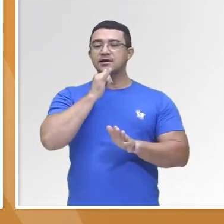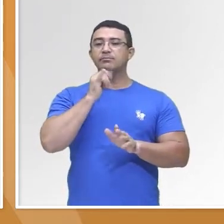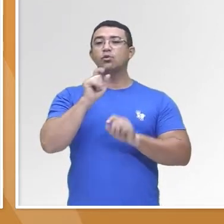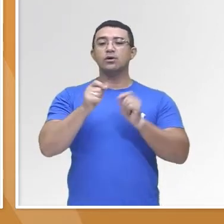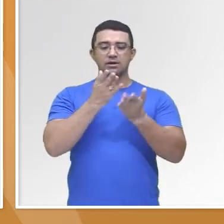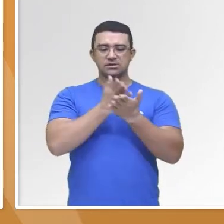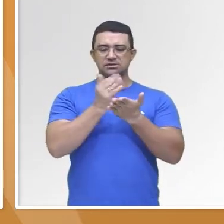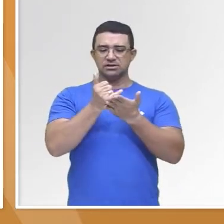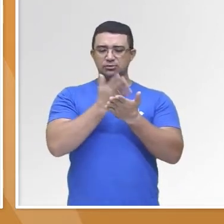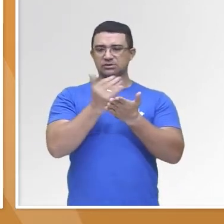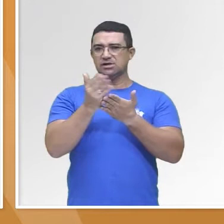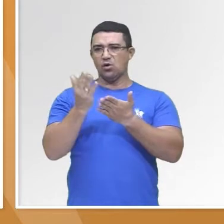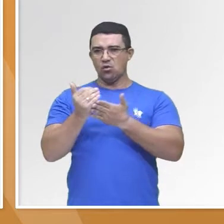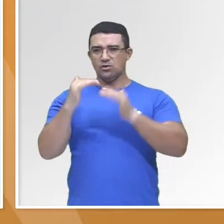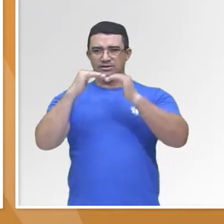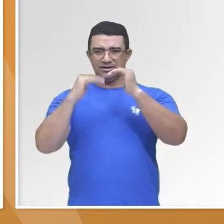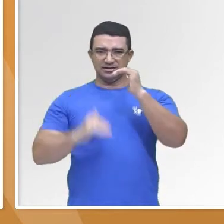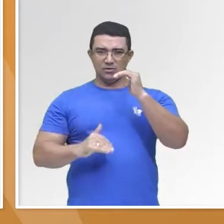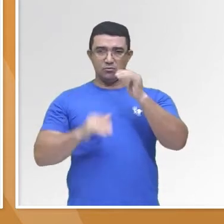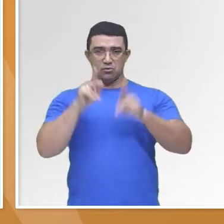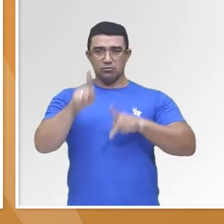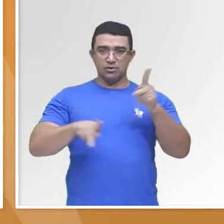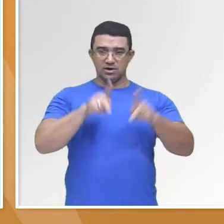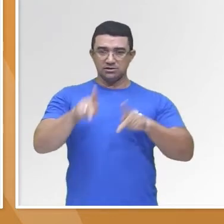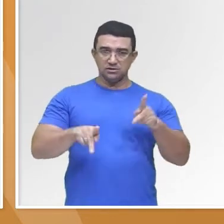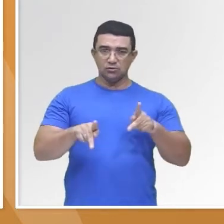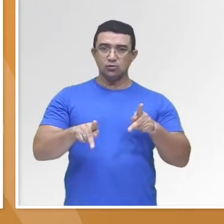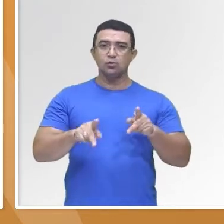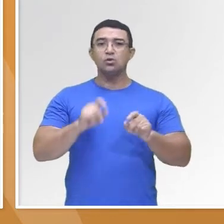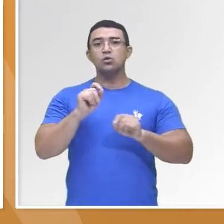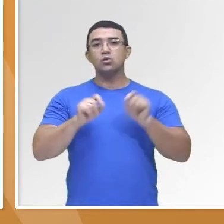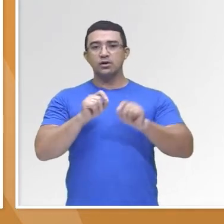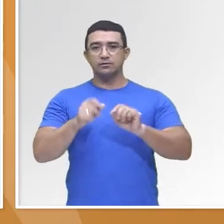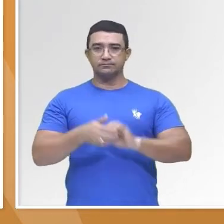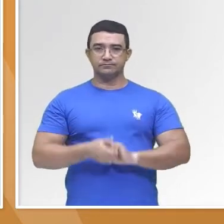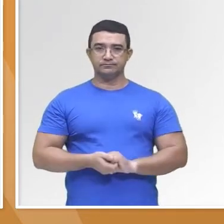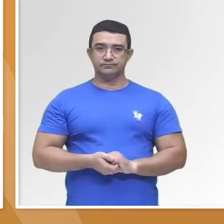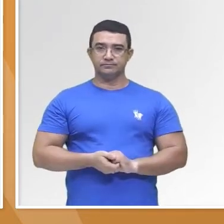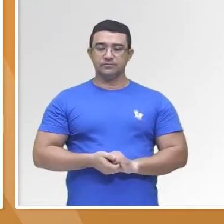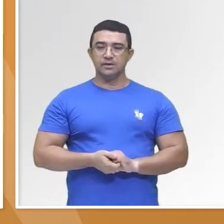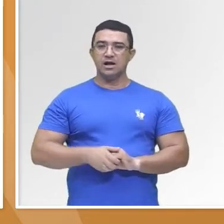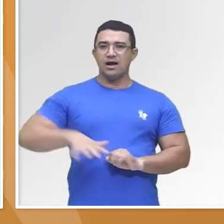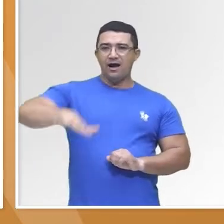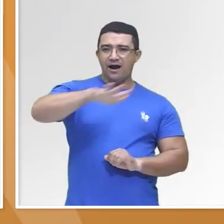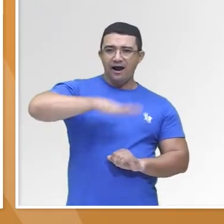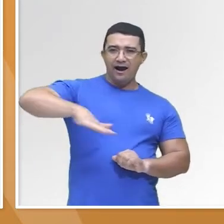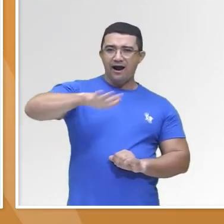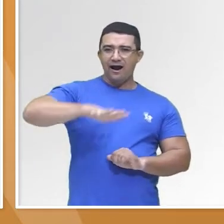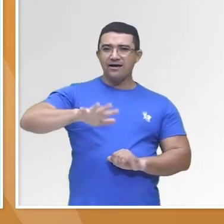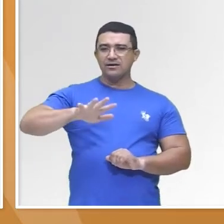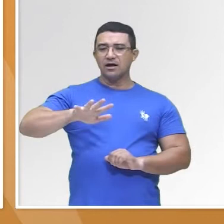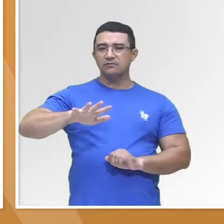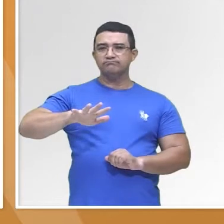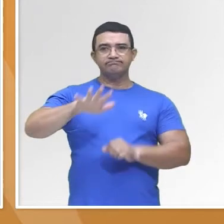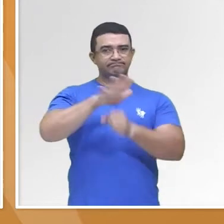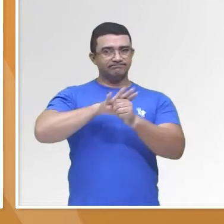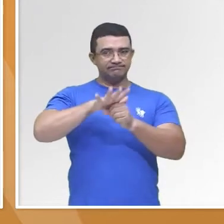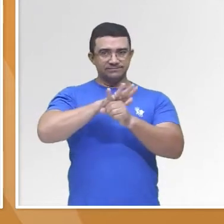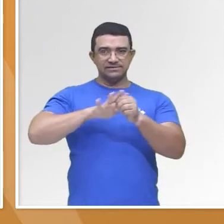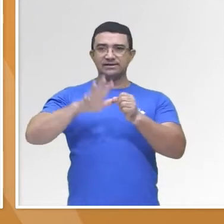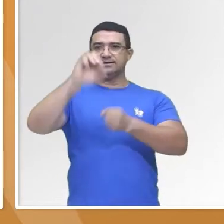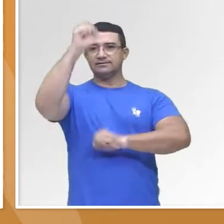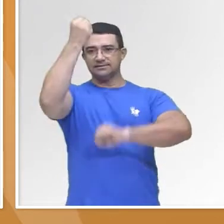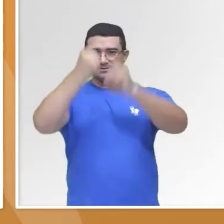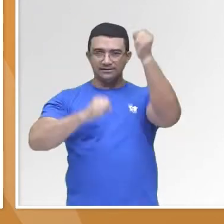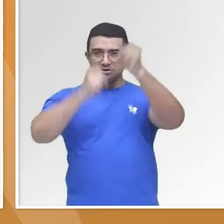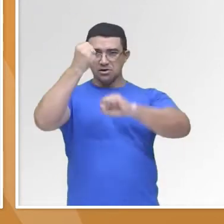distribuição desigual da população, regiões ou áreas, né, desenvolvidas e industrializadas, como alguns